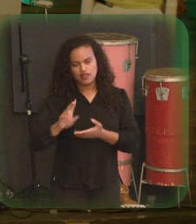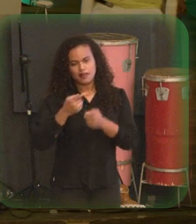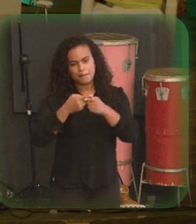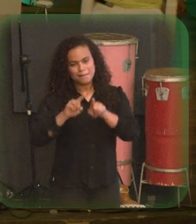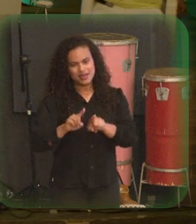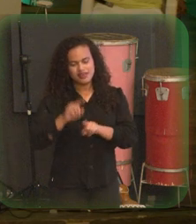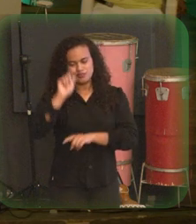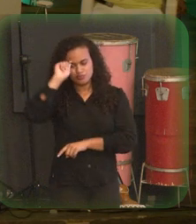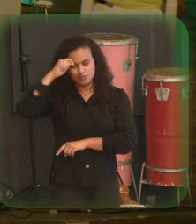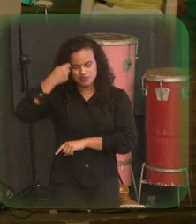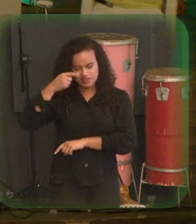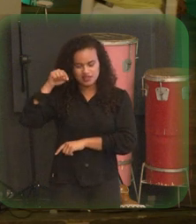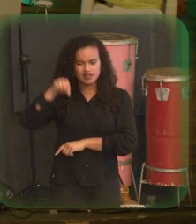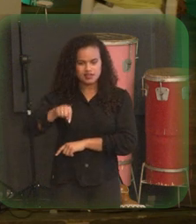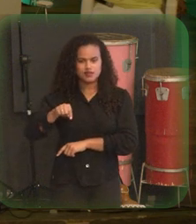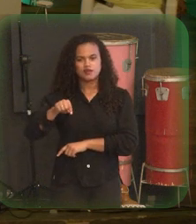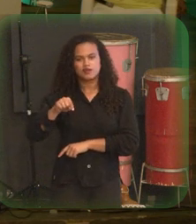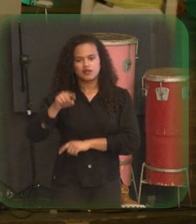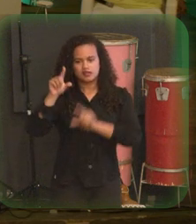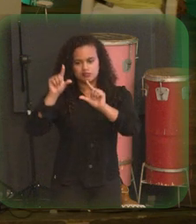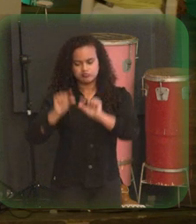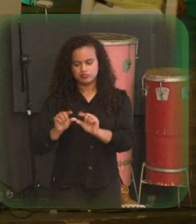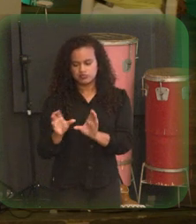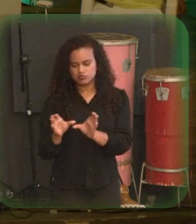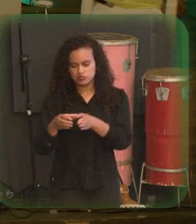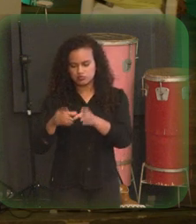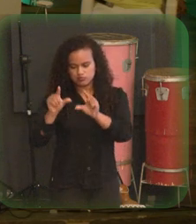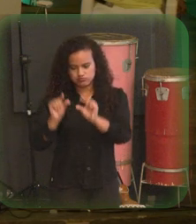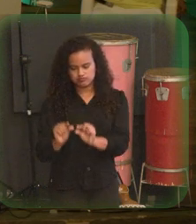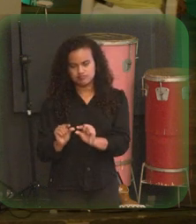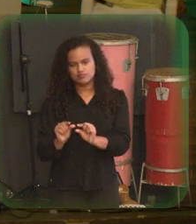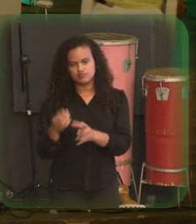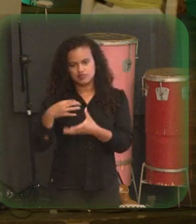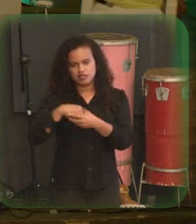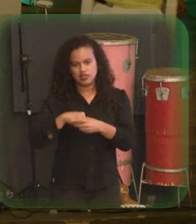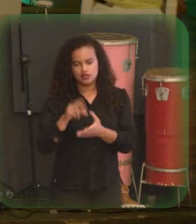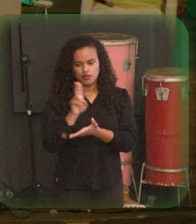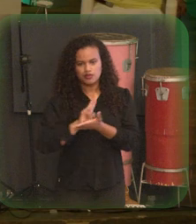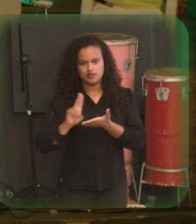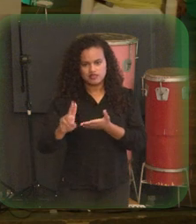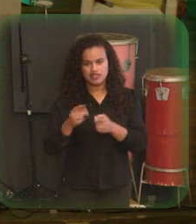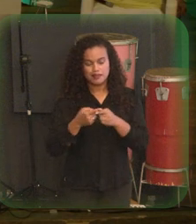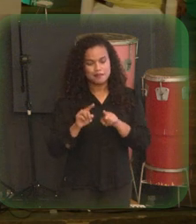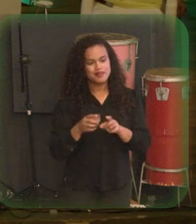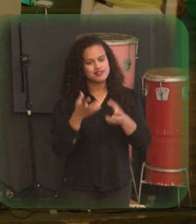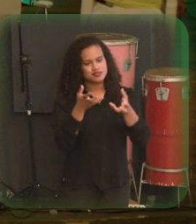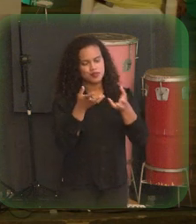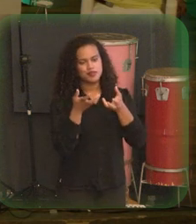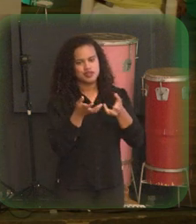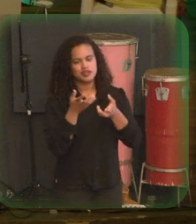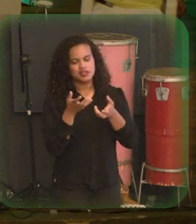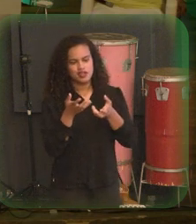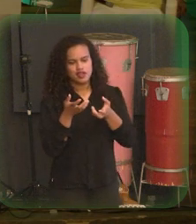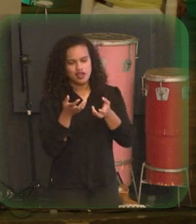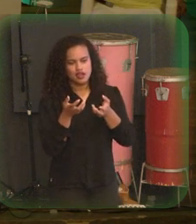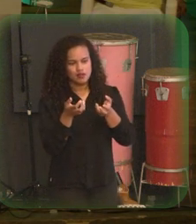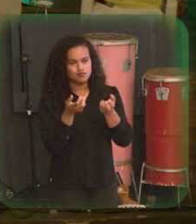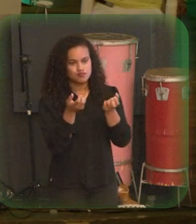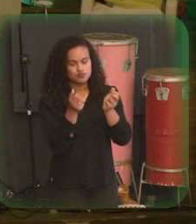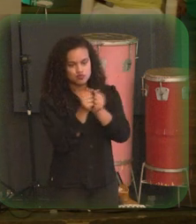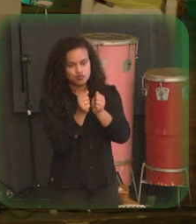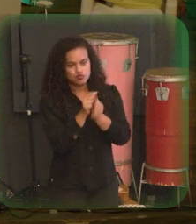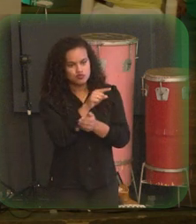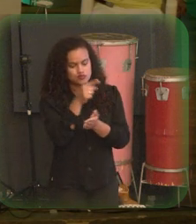o negro ele ainda é minoria dentro da universidade. Mas o que eu queria afirmar aqui, junto com